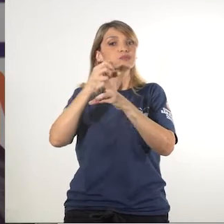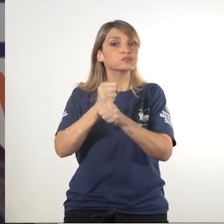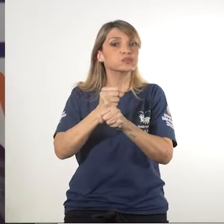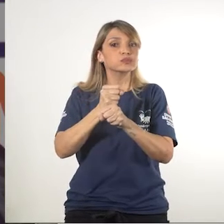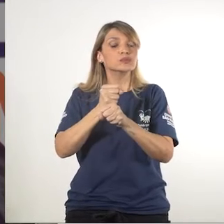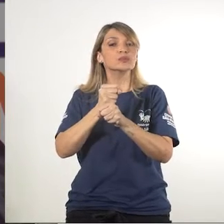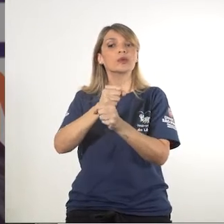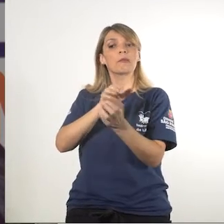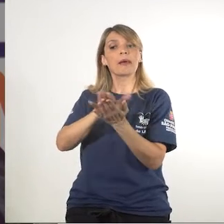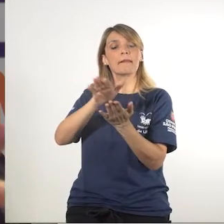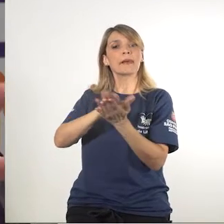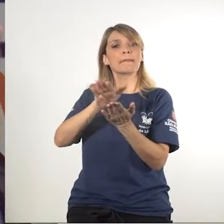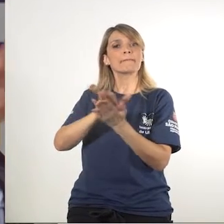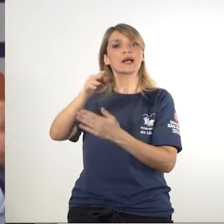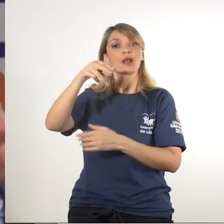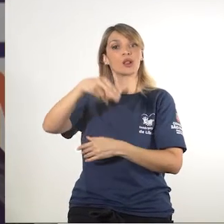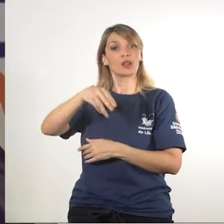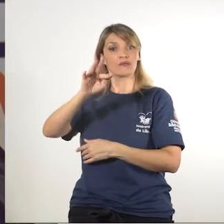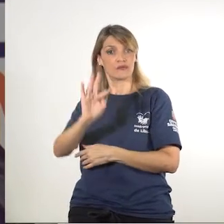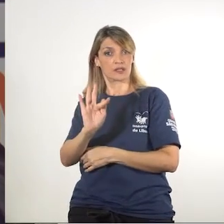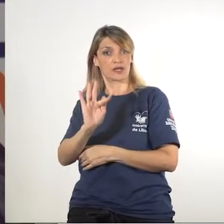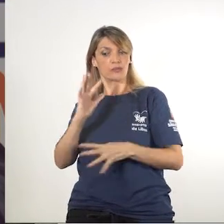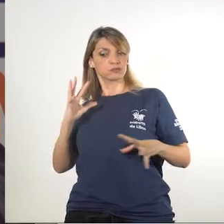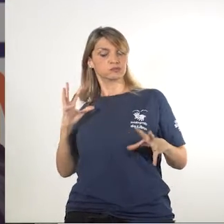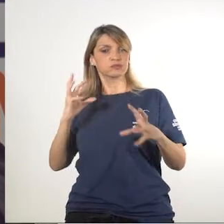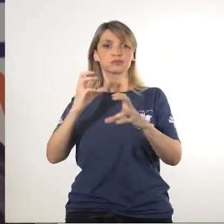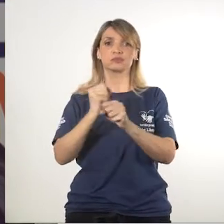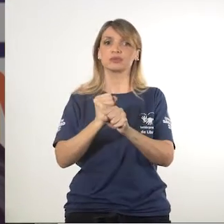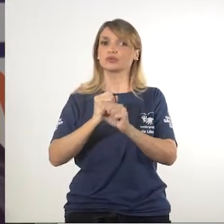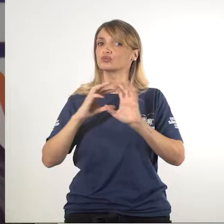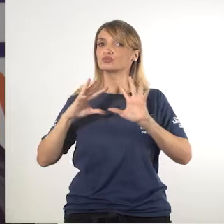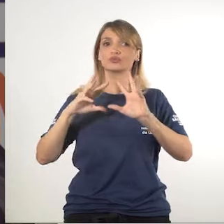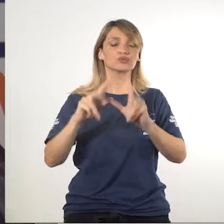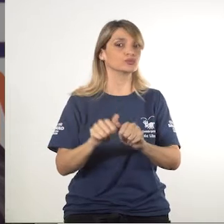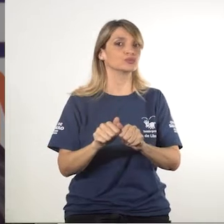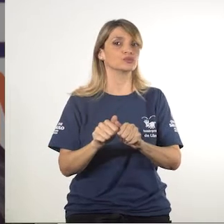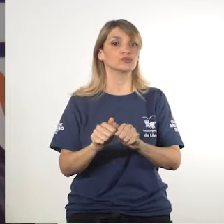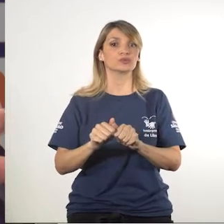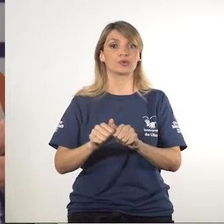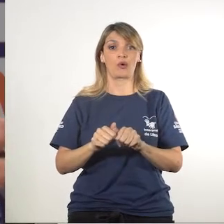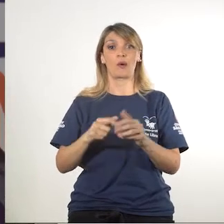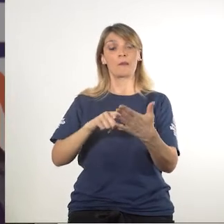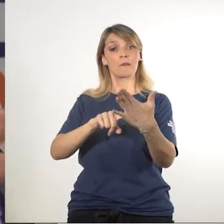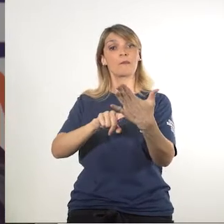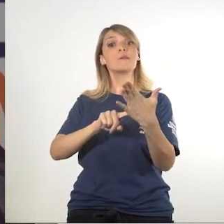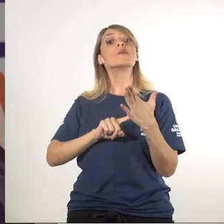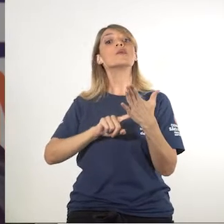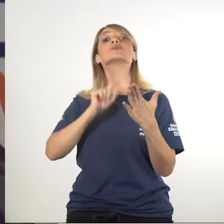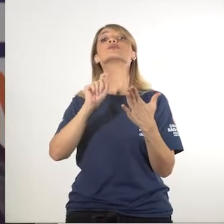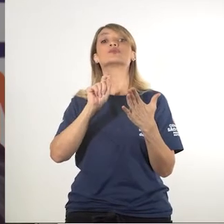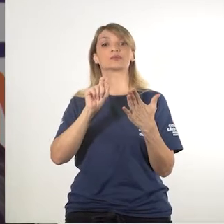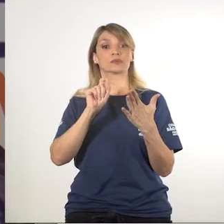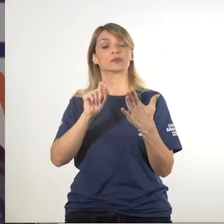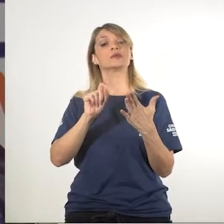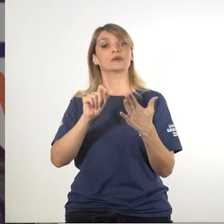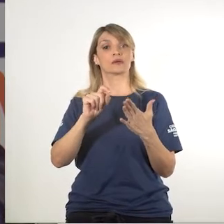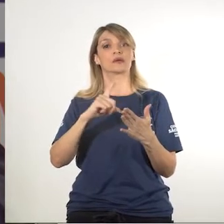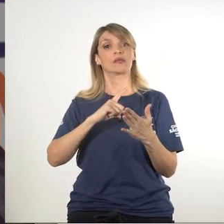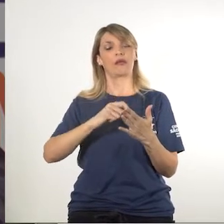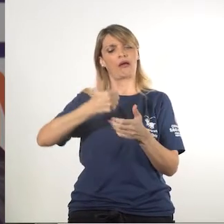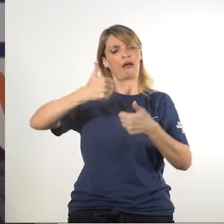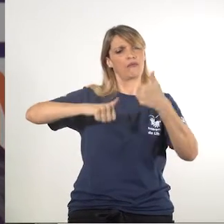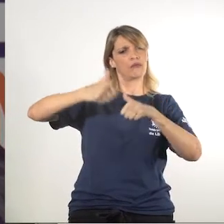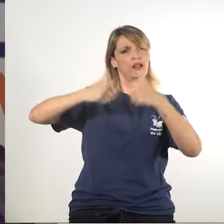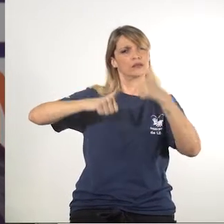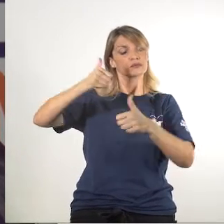notas fiscais, e tudo isso somado e ponderado chega ao nosso índice, que ele existe aqui para a nossa análise desde o